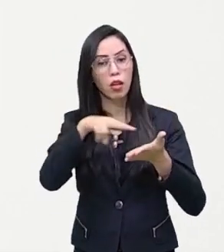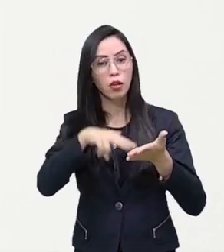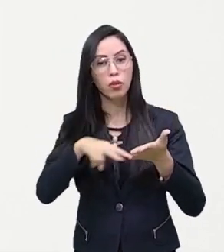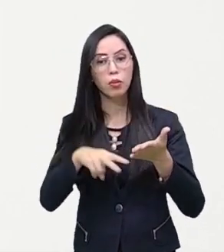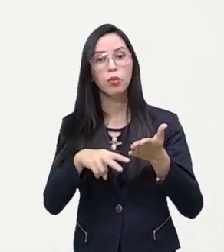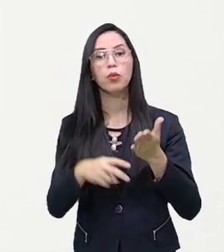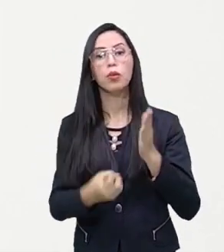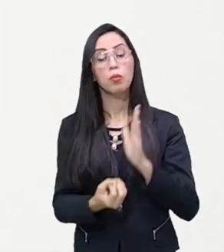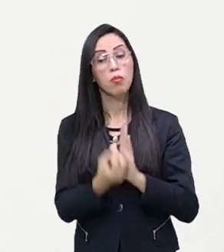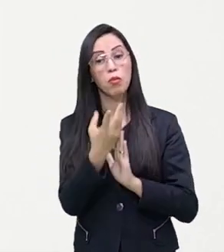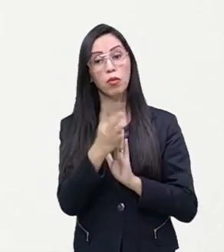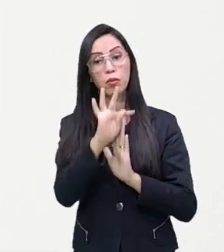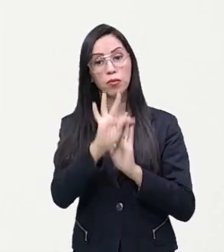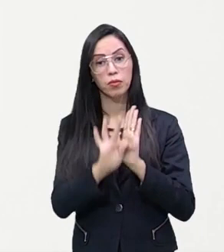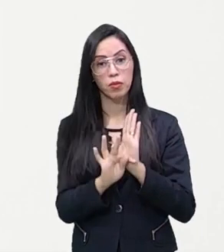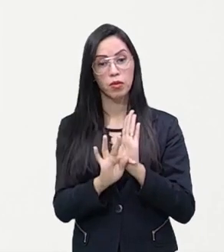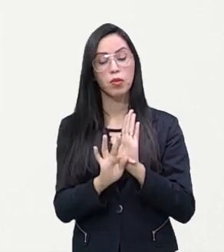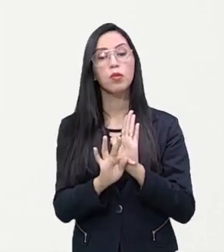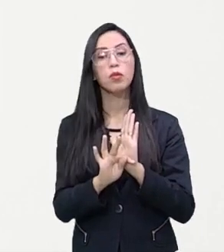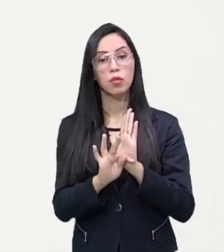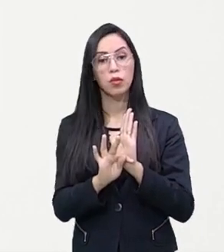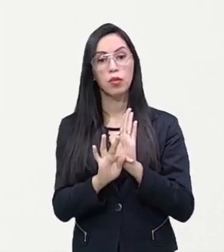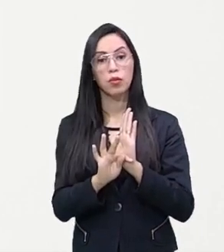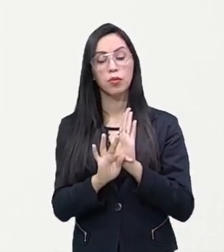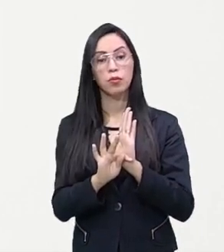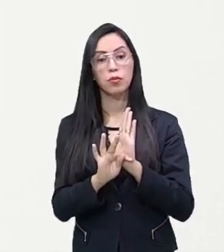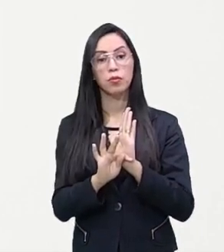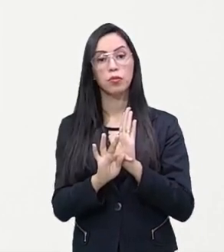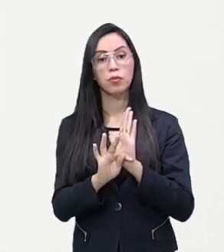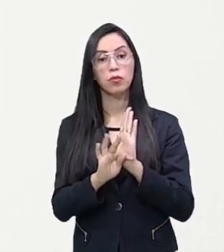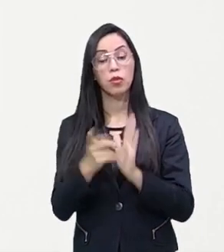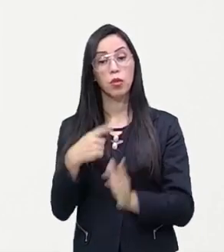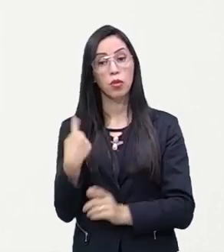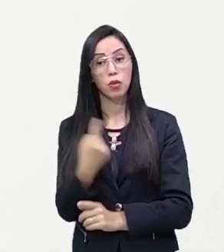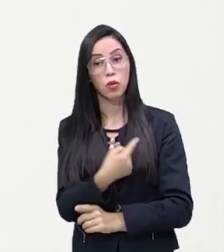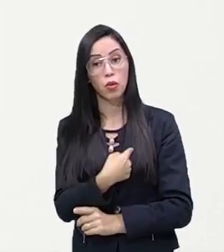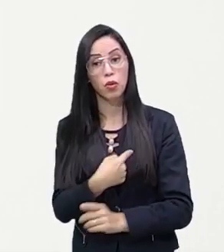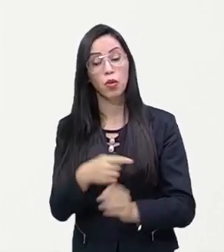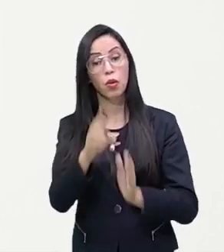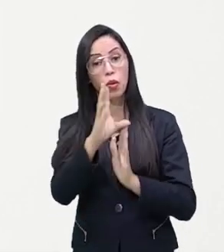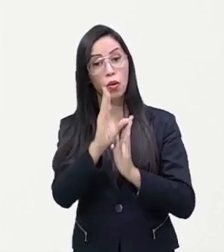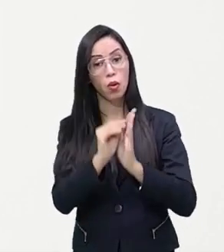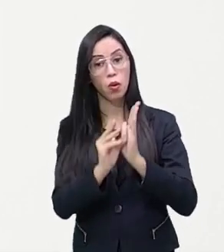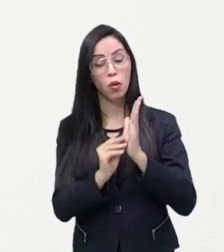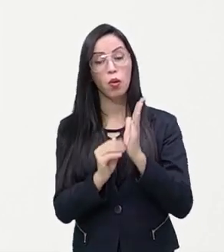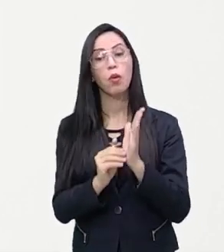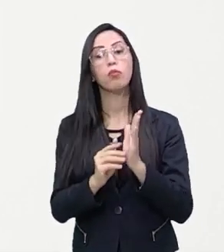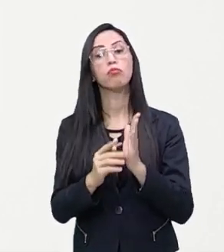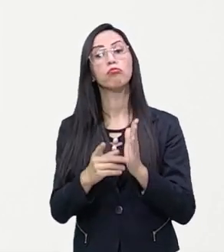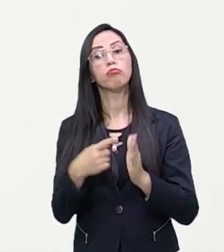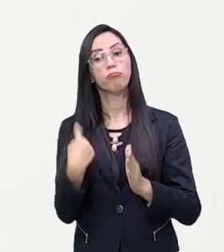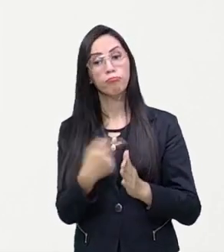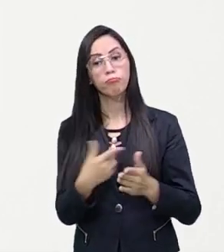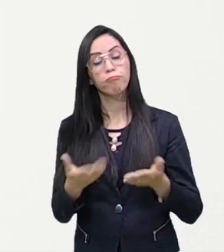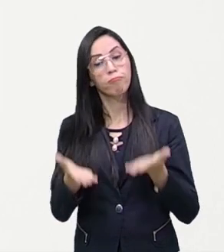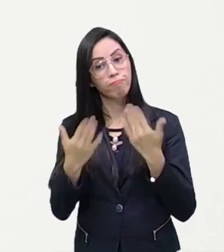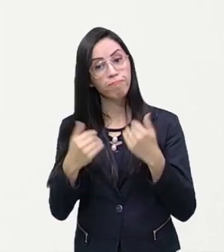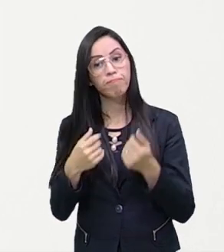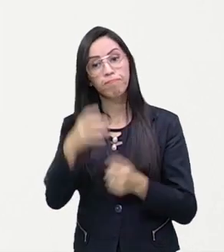leitura e produção textual. E o nosso conteúdo que nós vamos aprender,